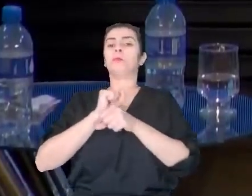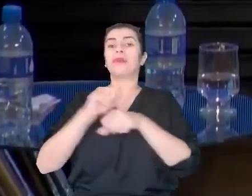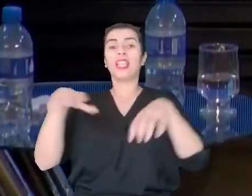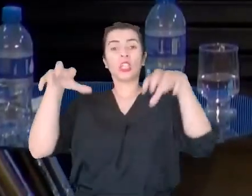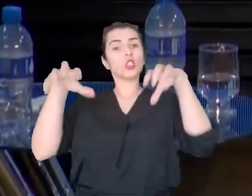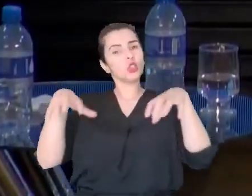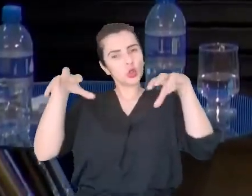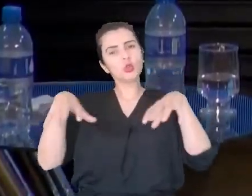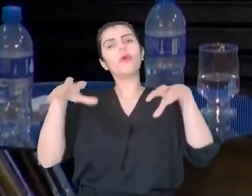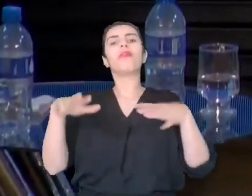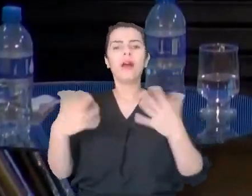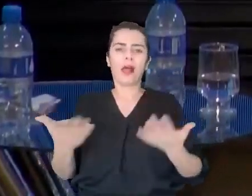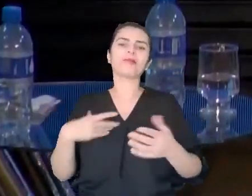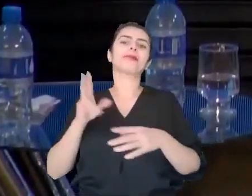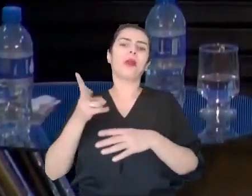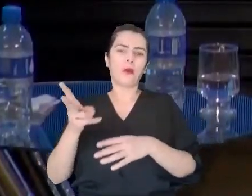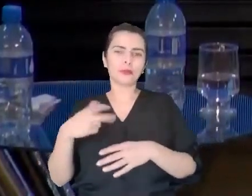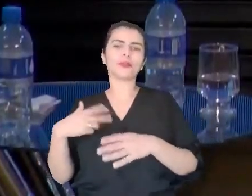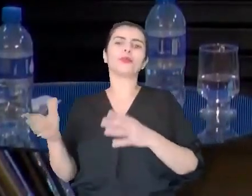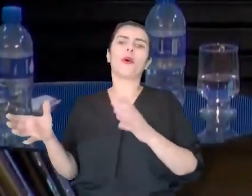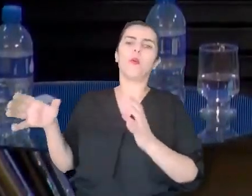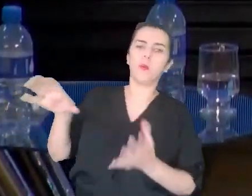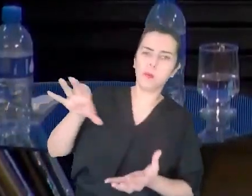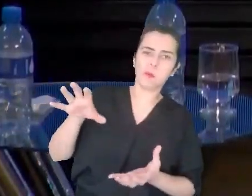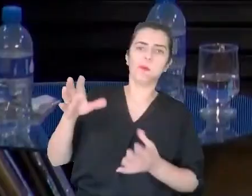do período chuvoso existem diretrizes para